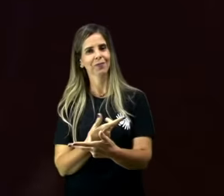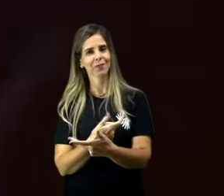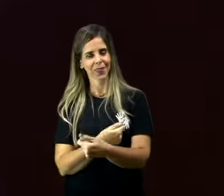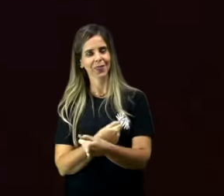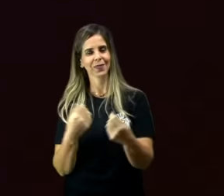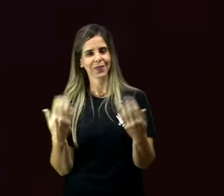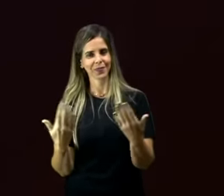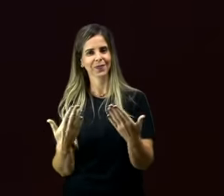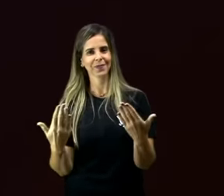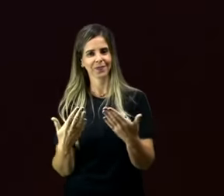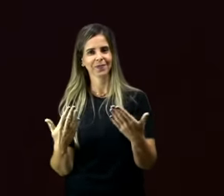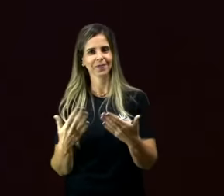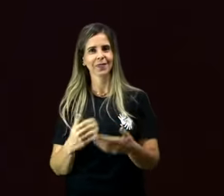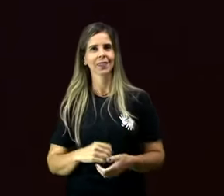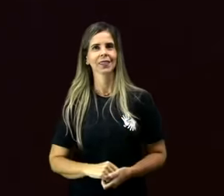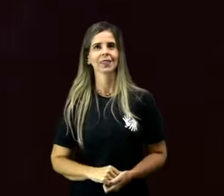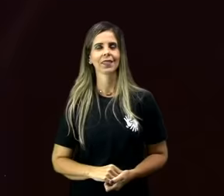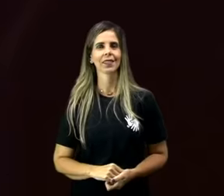puder.